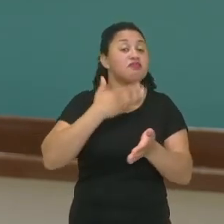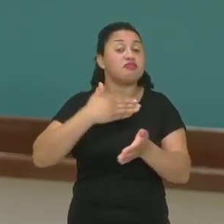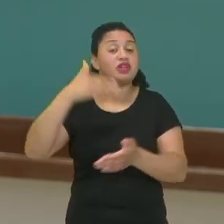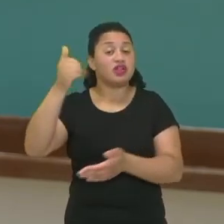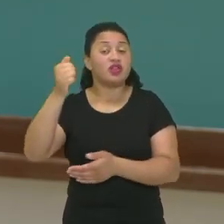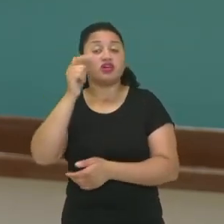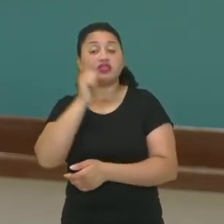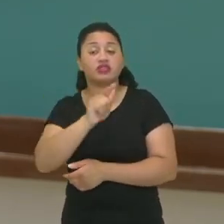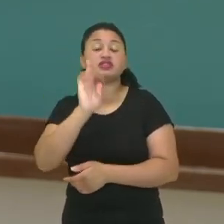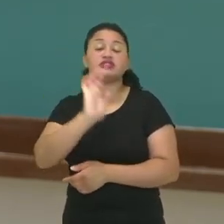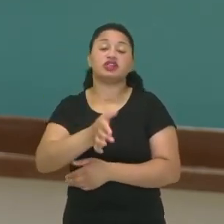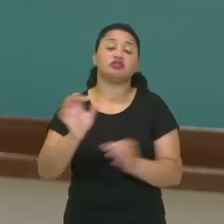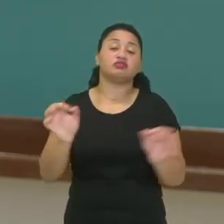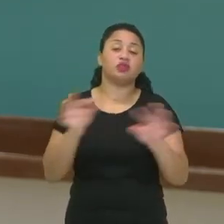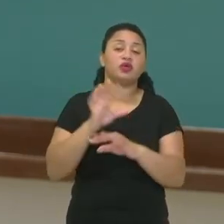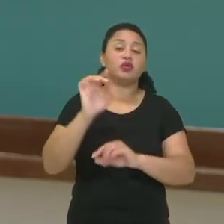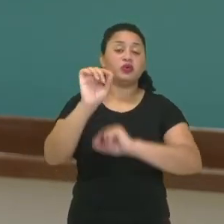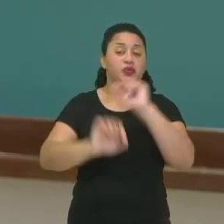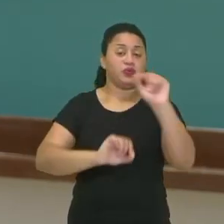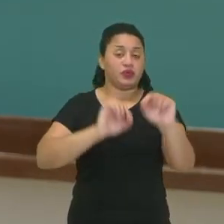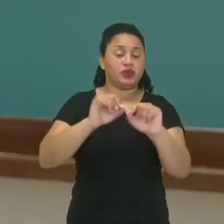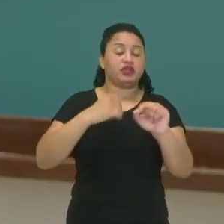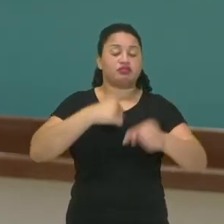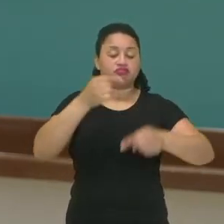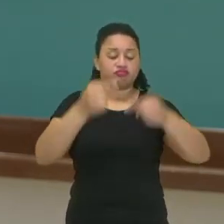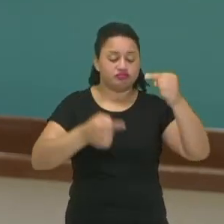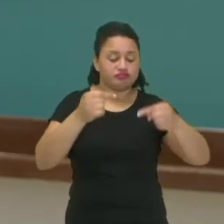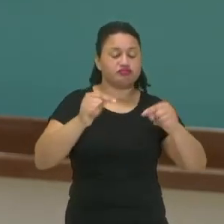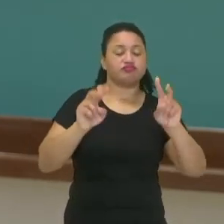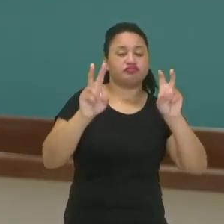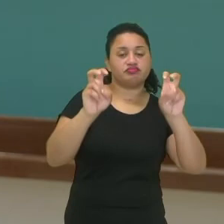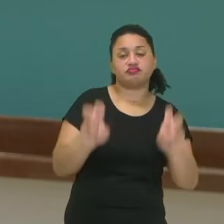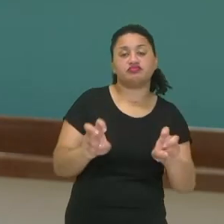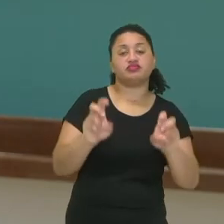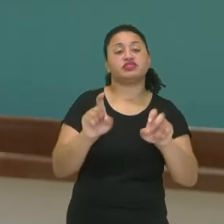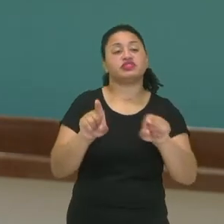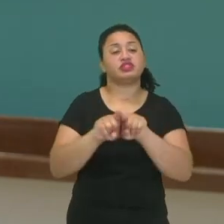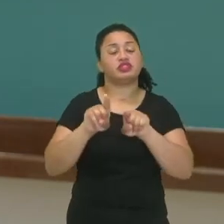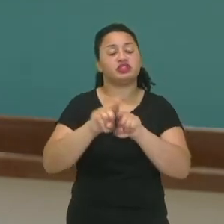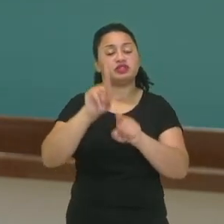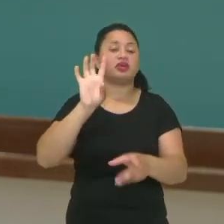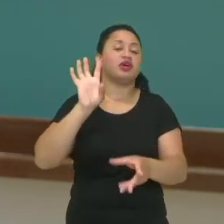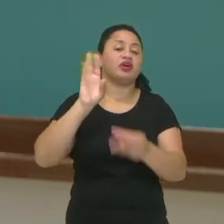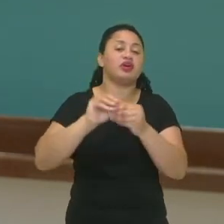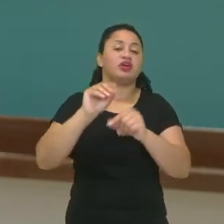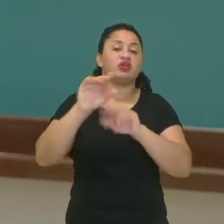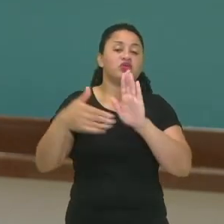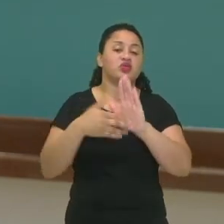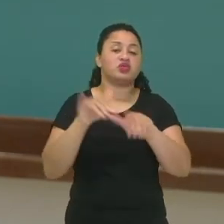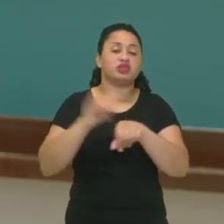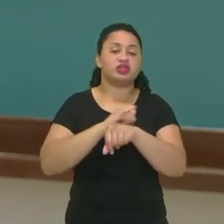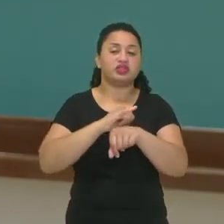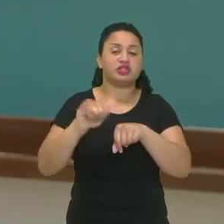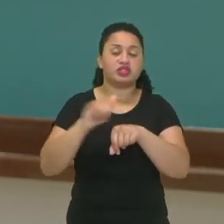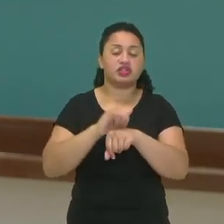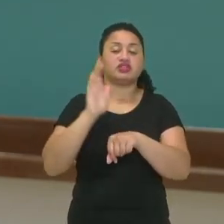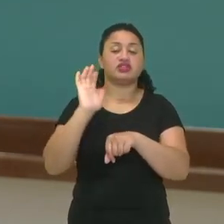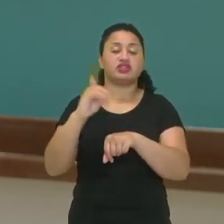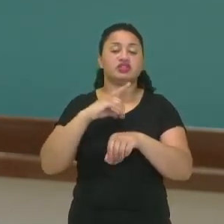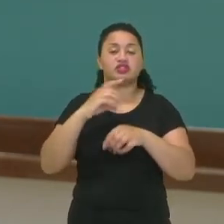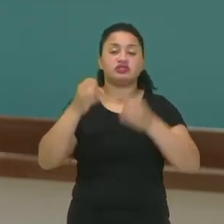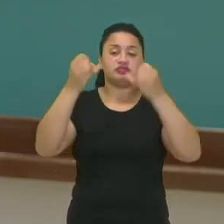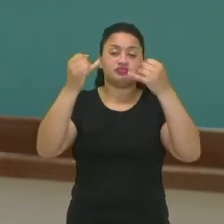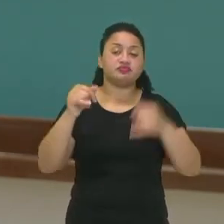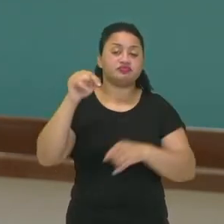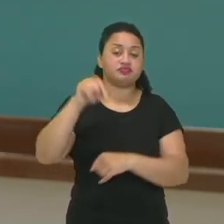estará preparado para discutir, debater e vai estar utilizando todas as estratégias que nós conversamos